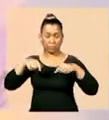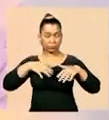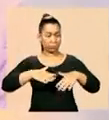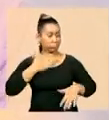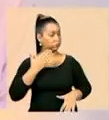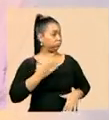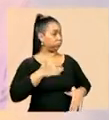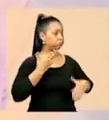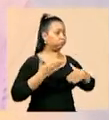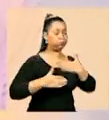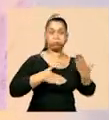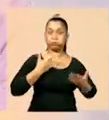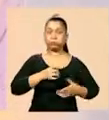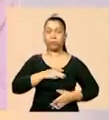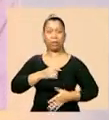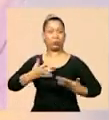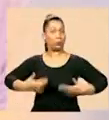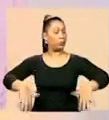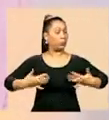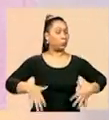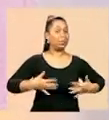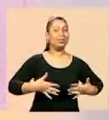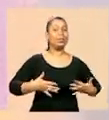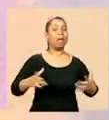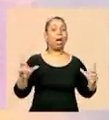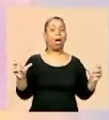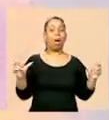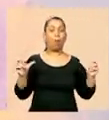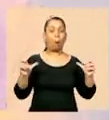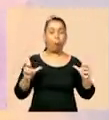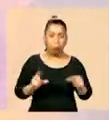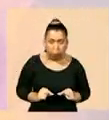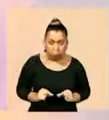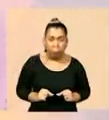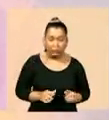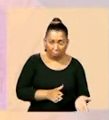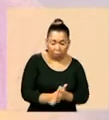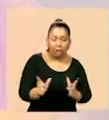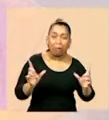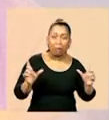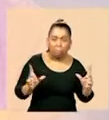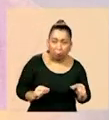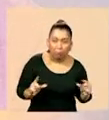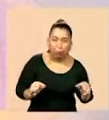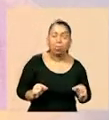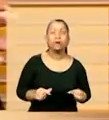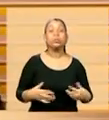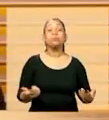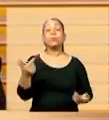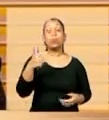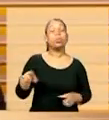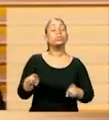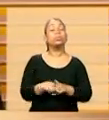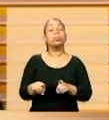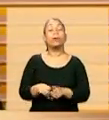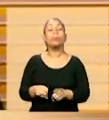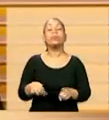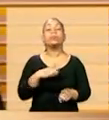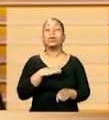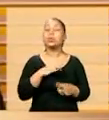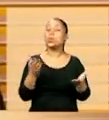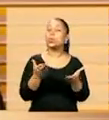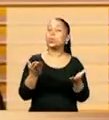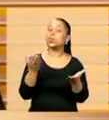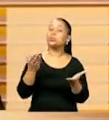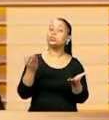assustados, eles ficam com medo e a produção ela cai circunstancialmente. E o outro lado também, existe